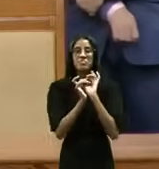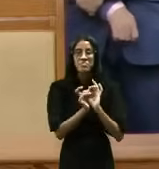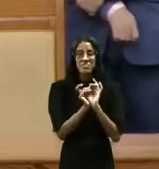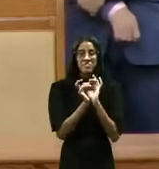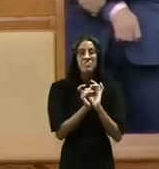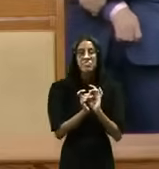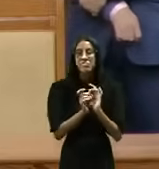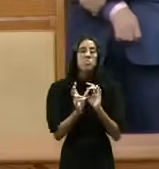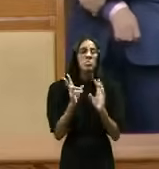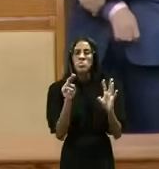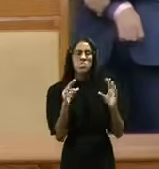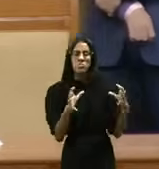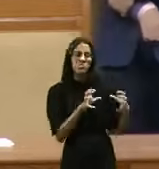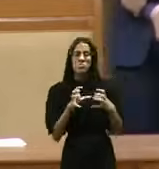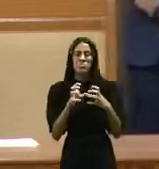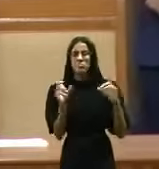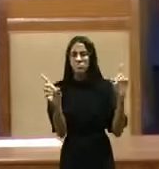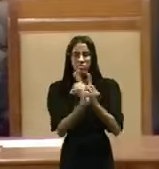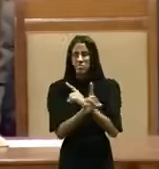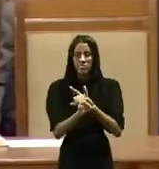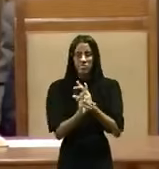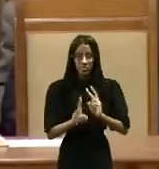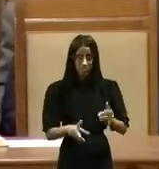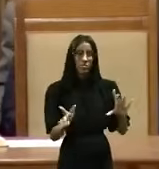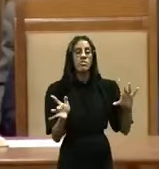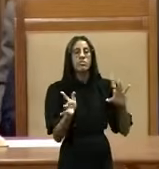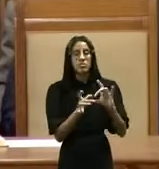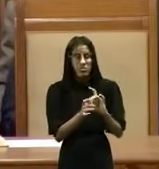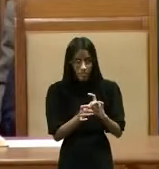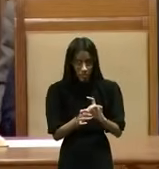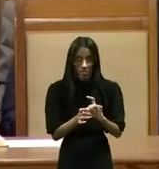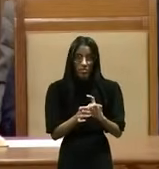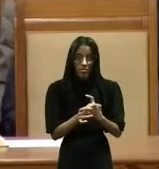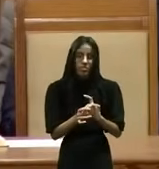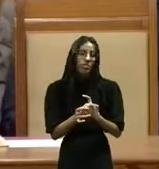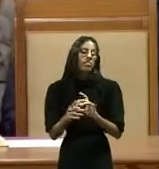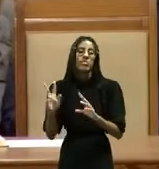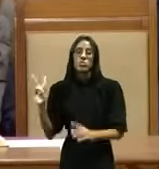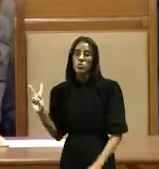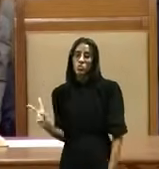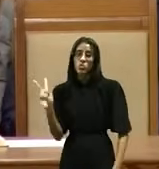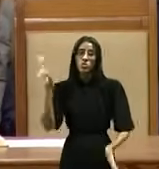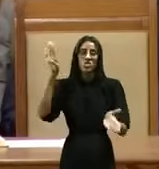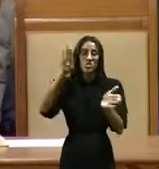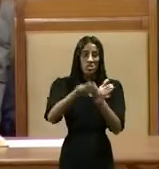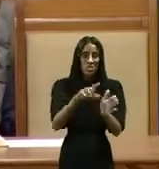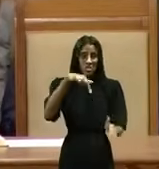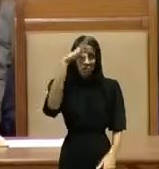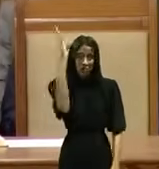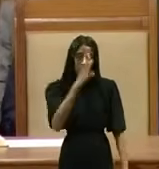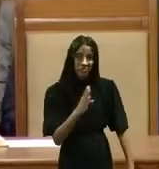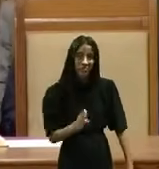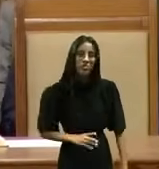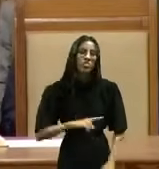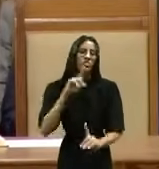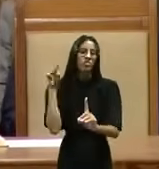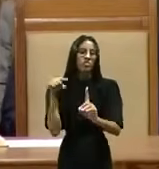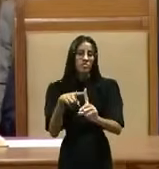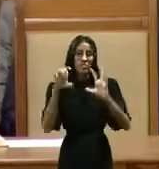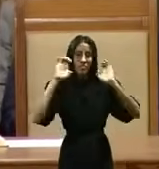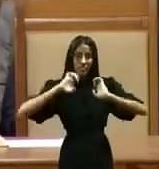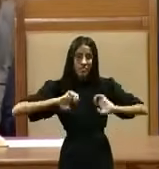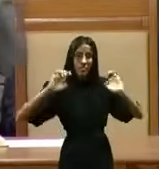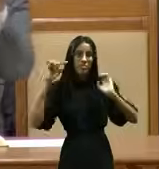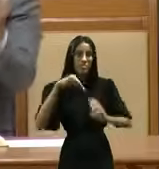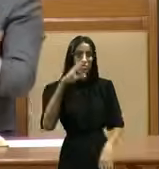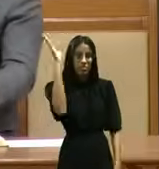Espírito de divisão Eles vieram com o mandado para trazer a mensagem do poder do Espírito do Espírito Santo